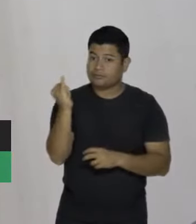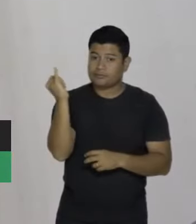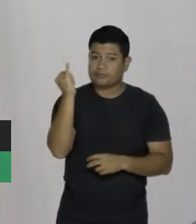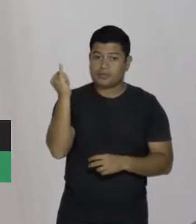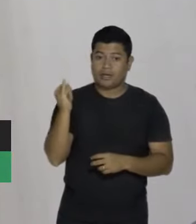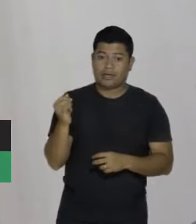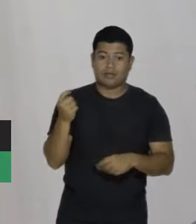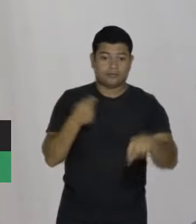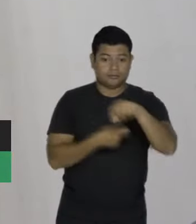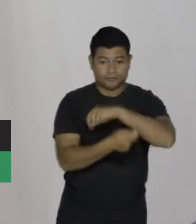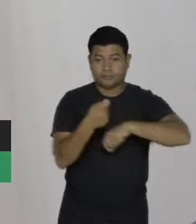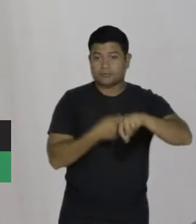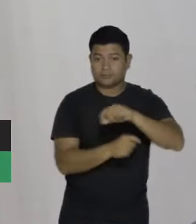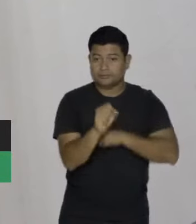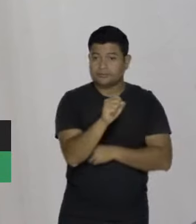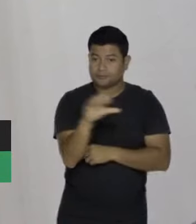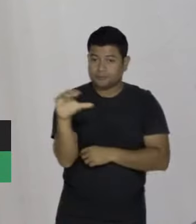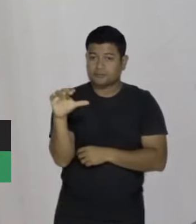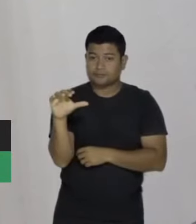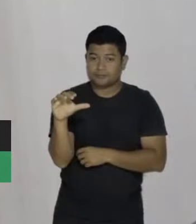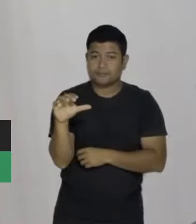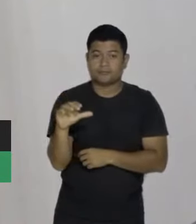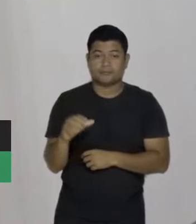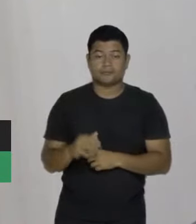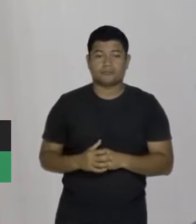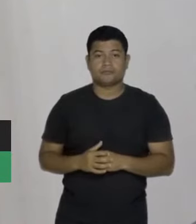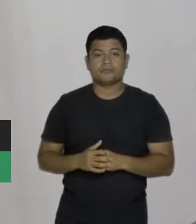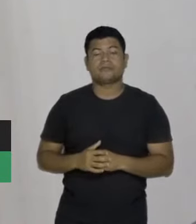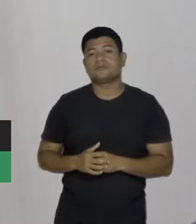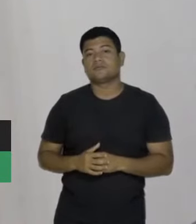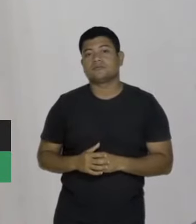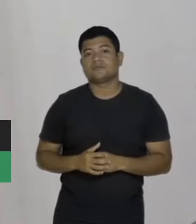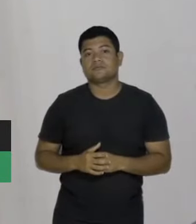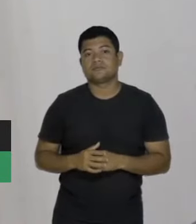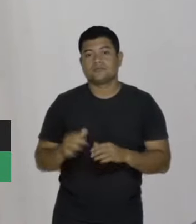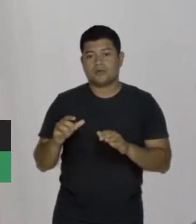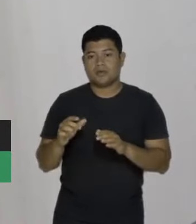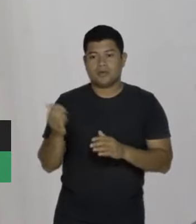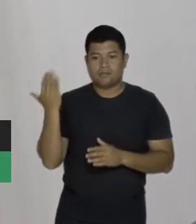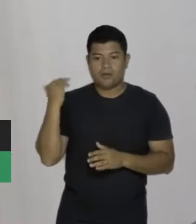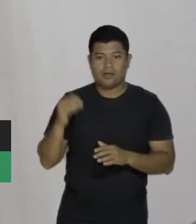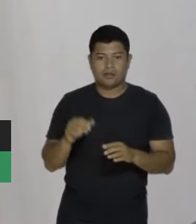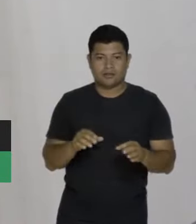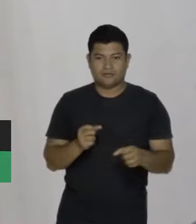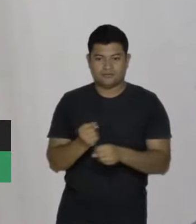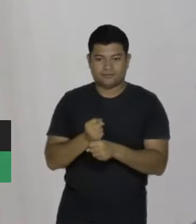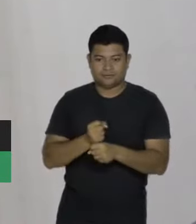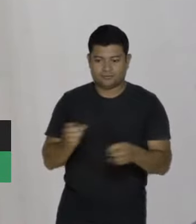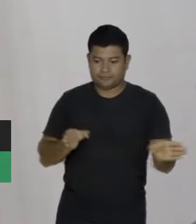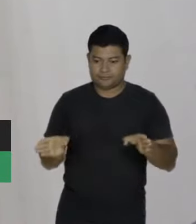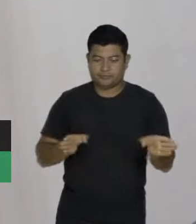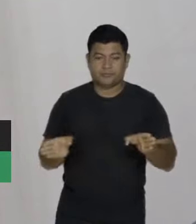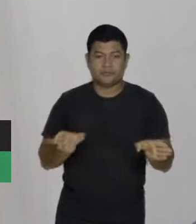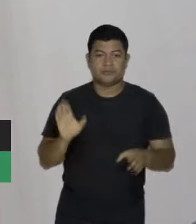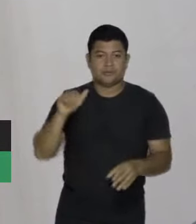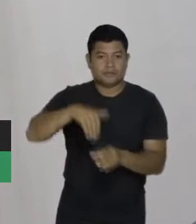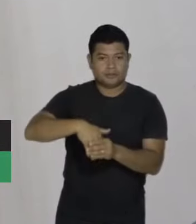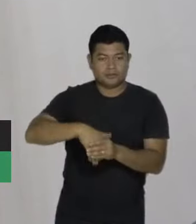economia catarinense. Senhor presidente, na legislatura passada, como presidente da Comissão de Economia dessa